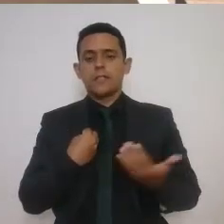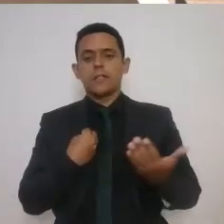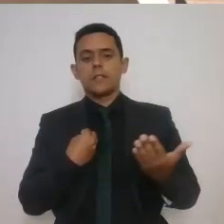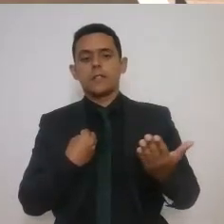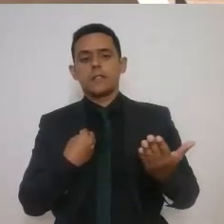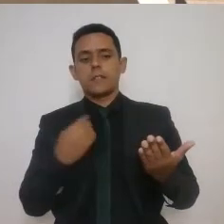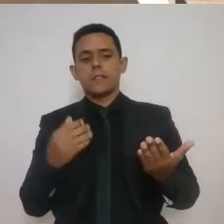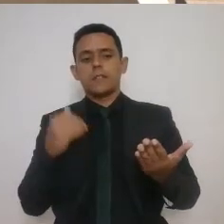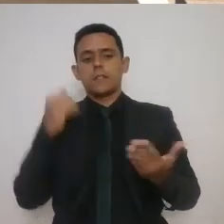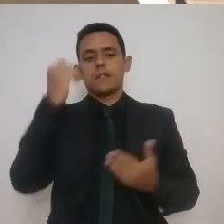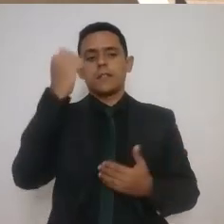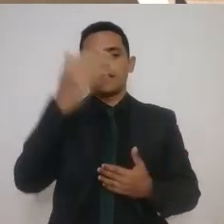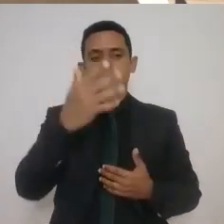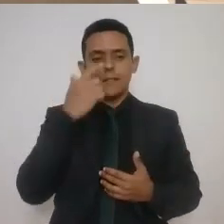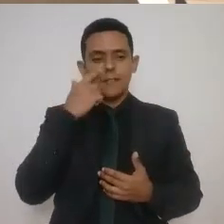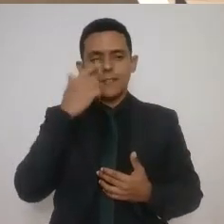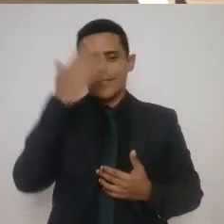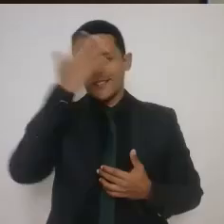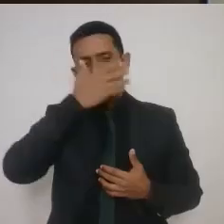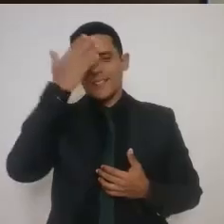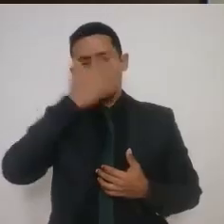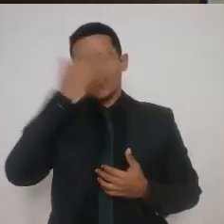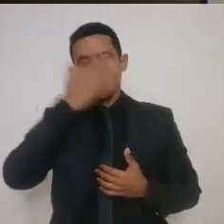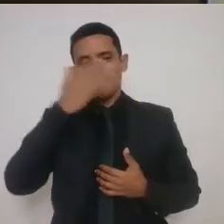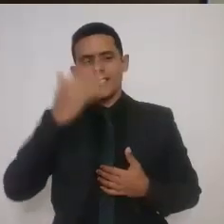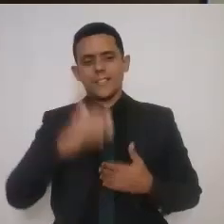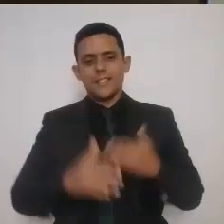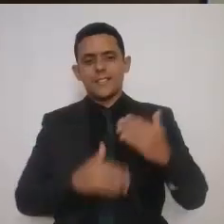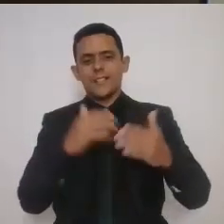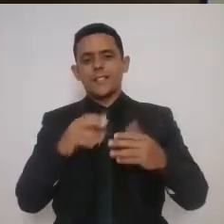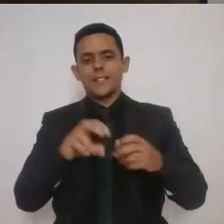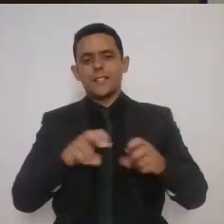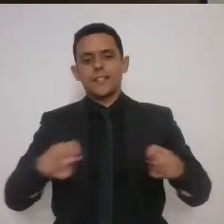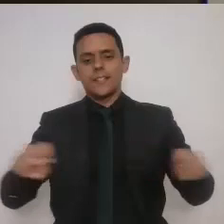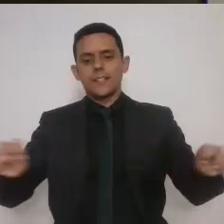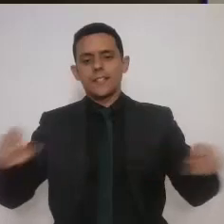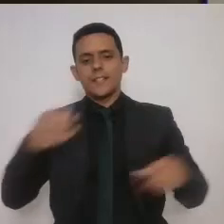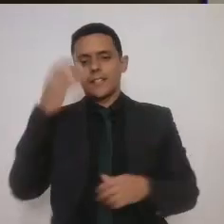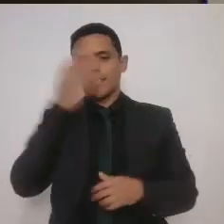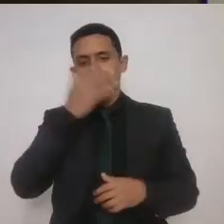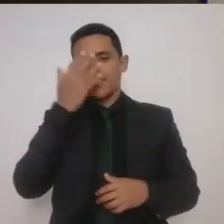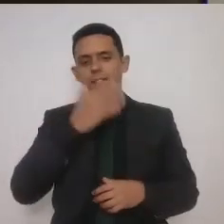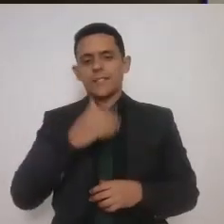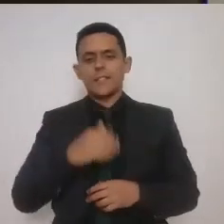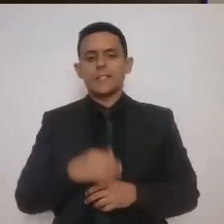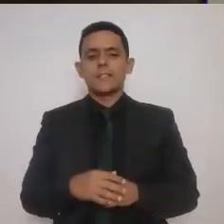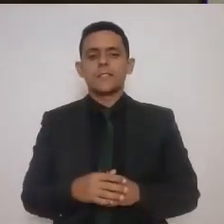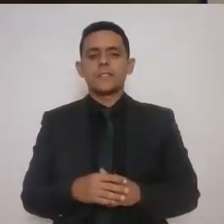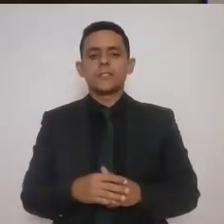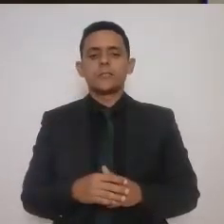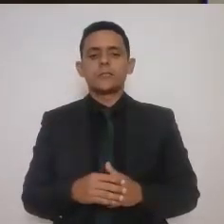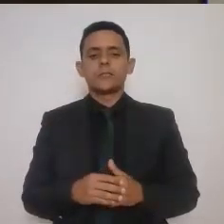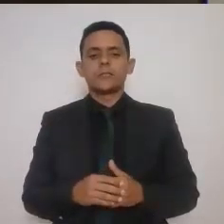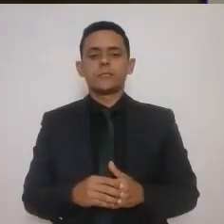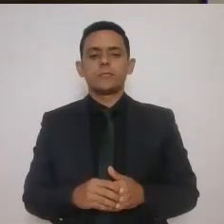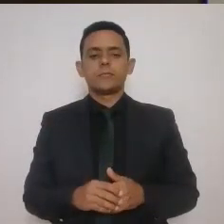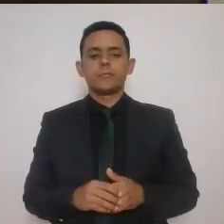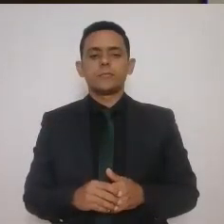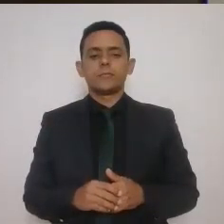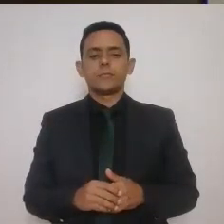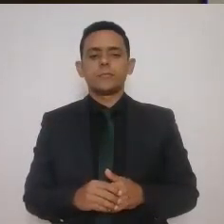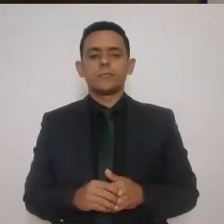lado. Isso. Mudei de lado, desembargador. Tem evoluído de cadeira de uma maneira rápida demais. Eu gostaria de ficar lá na última ainda,